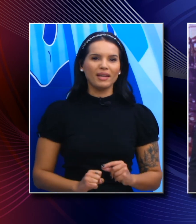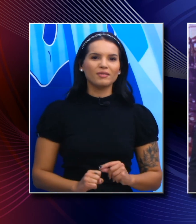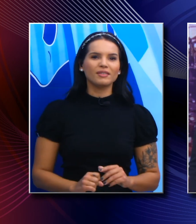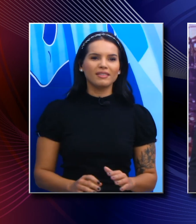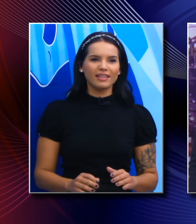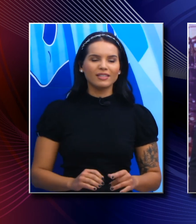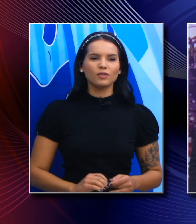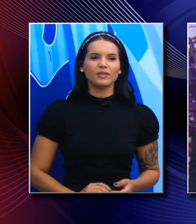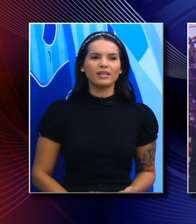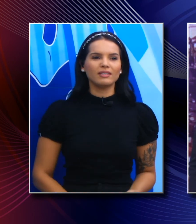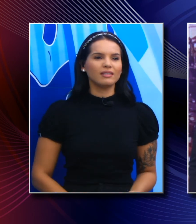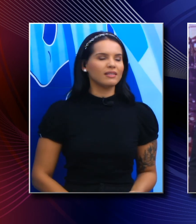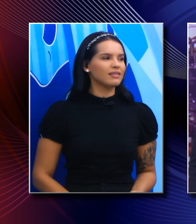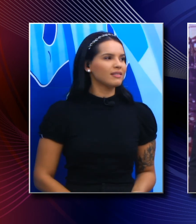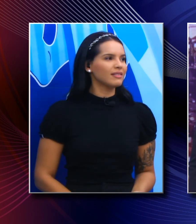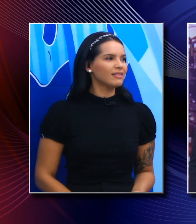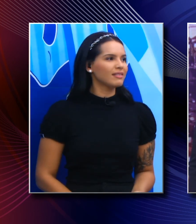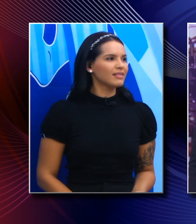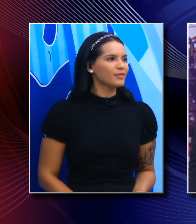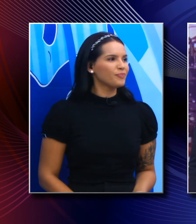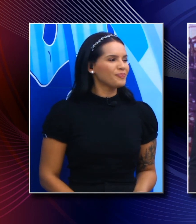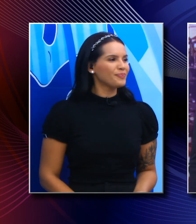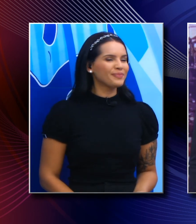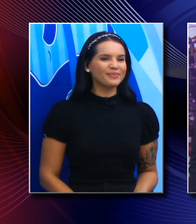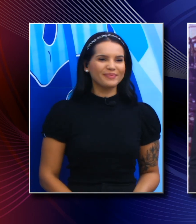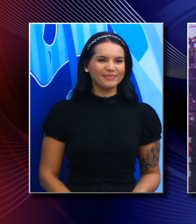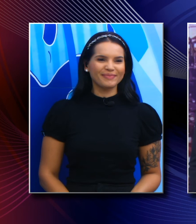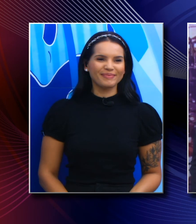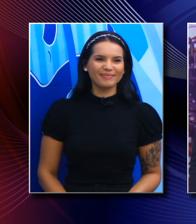ficar sabendo dessa diferença aí. Pois é, eu.